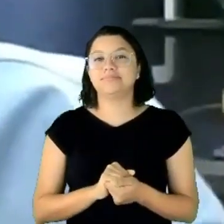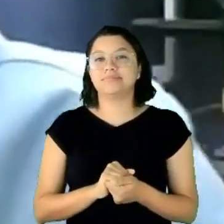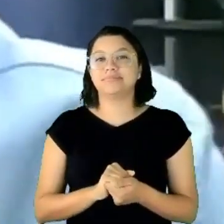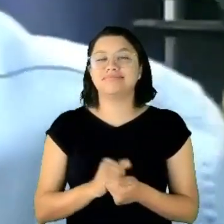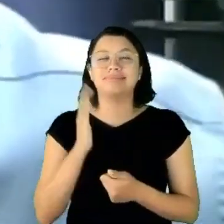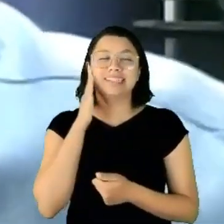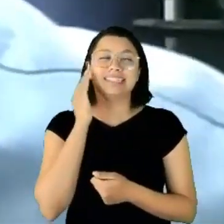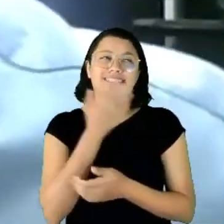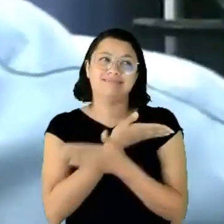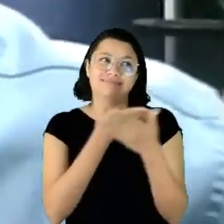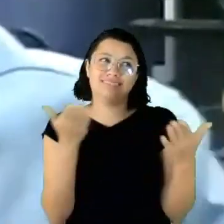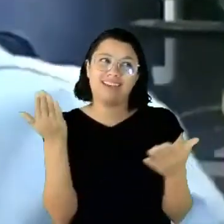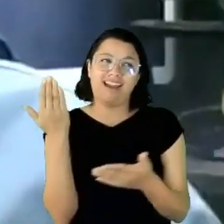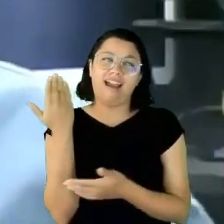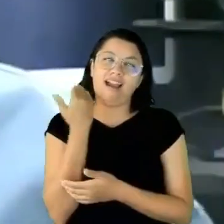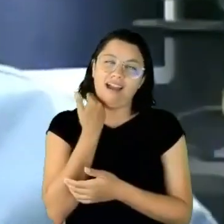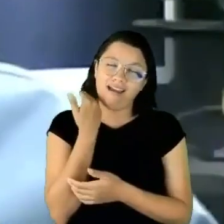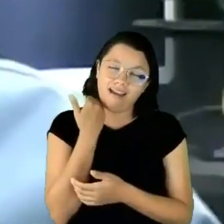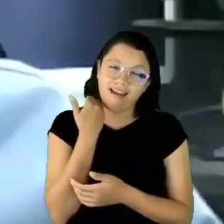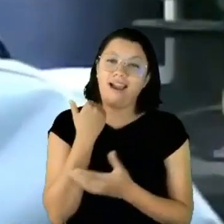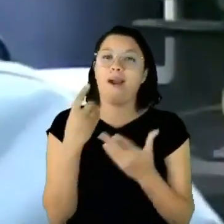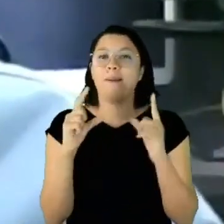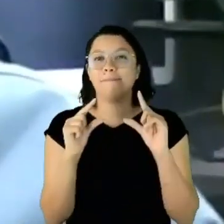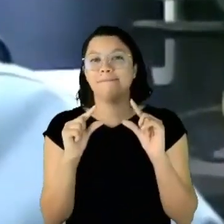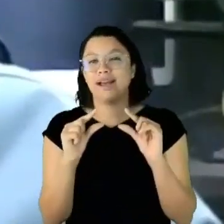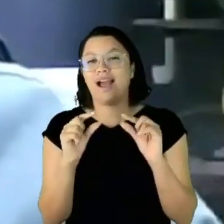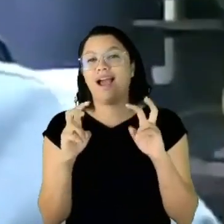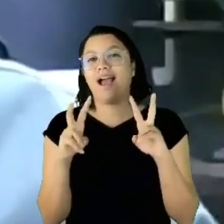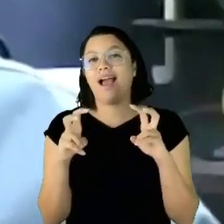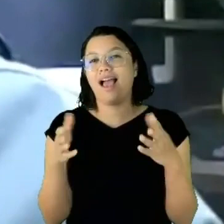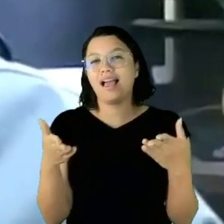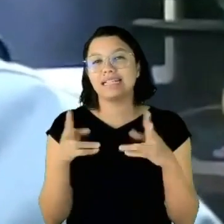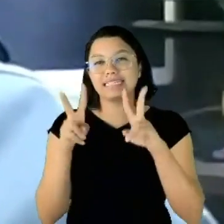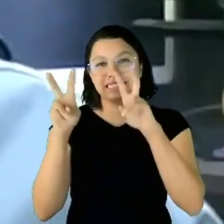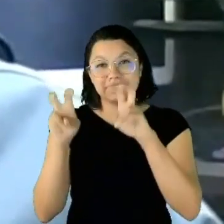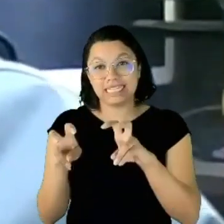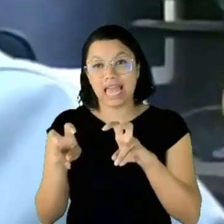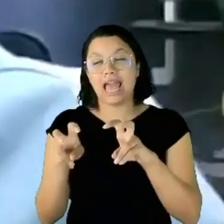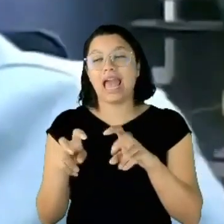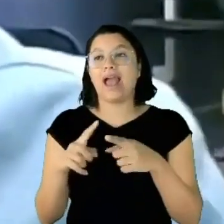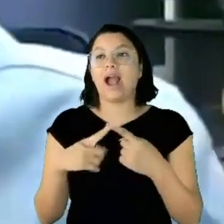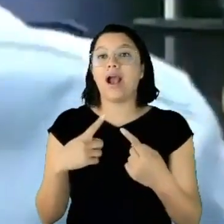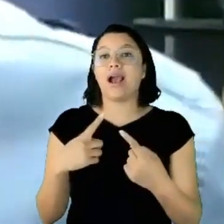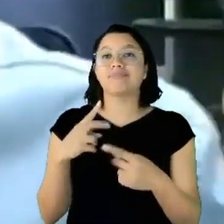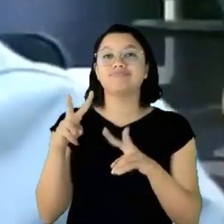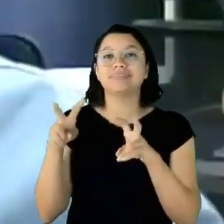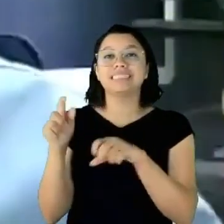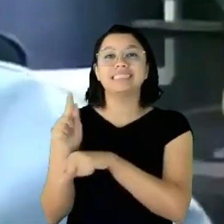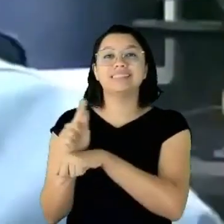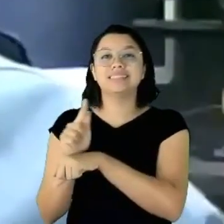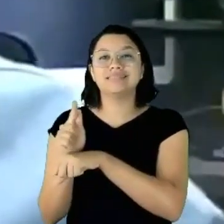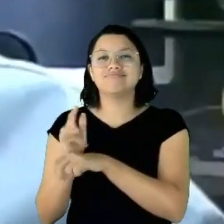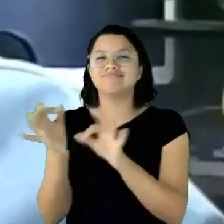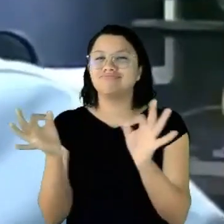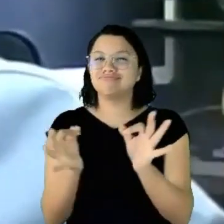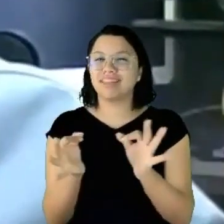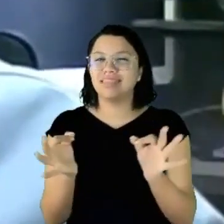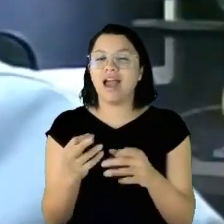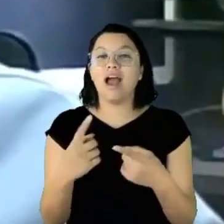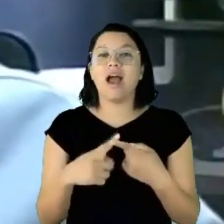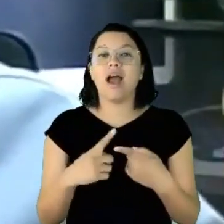sei que cansei um pouco sobre sobre esse tema mas o tema de gestão ele é